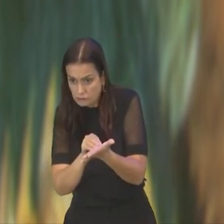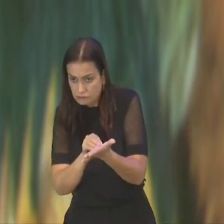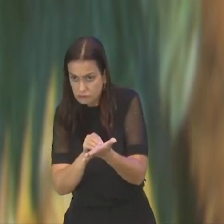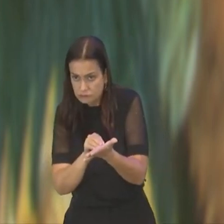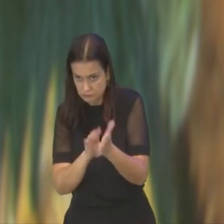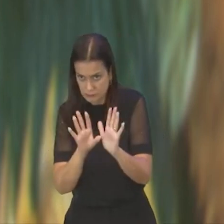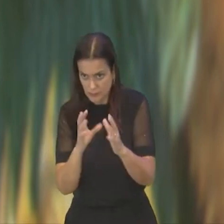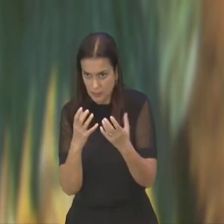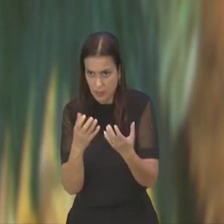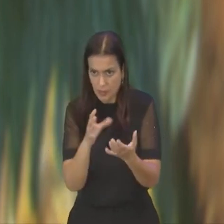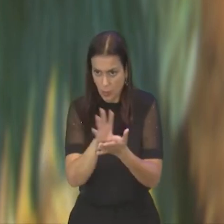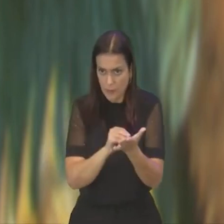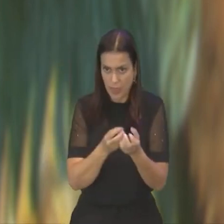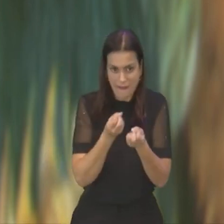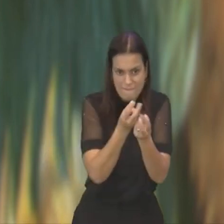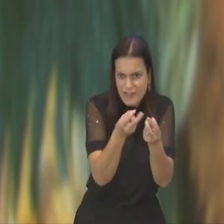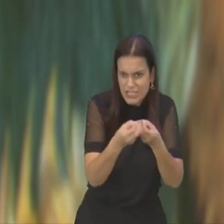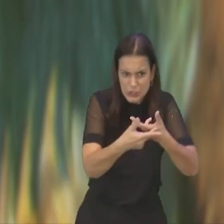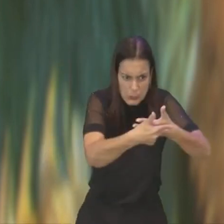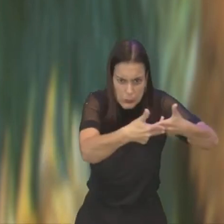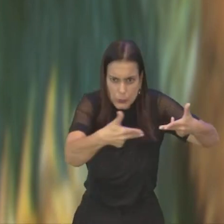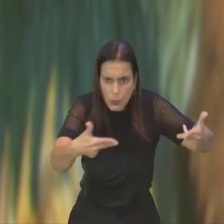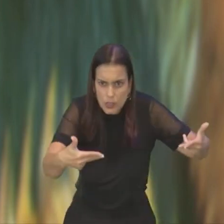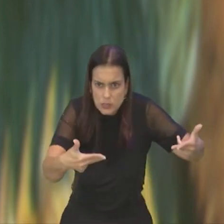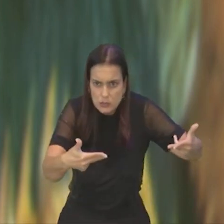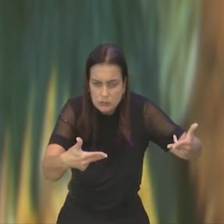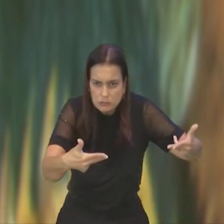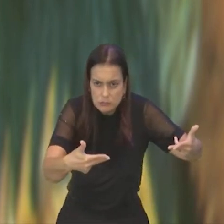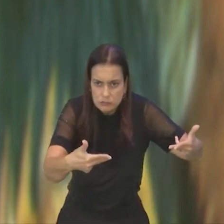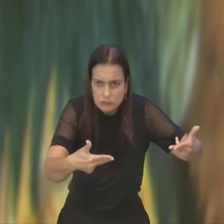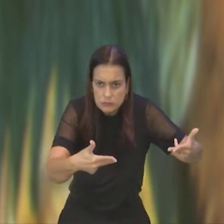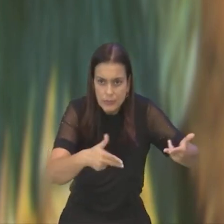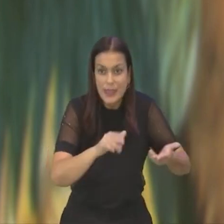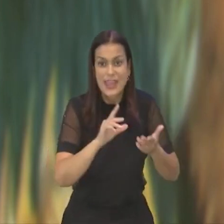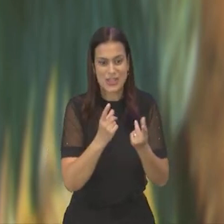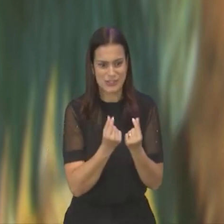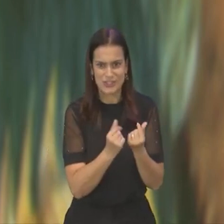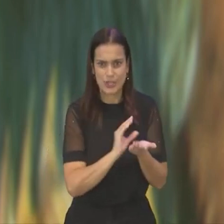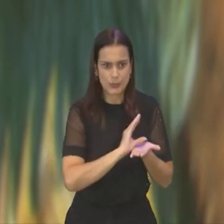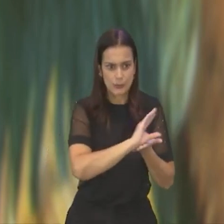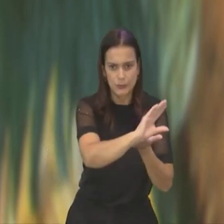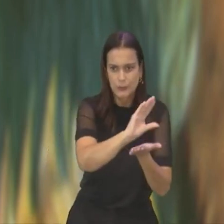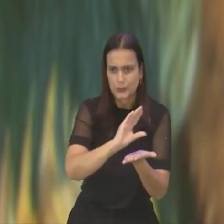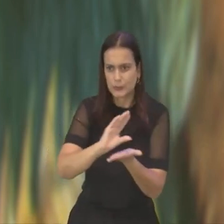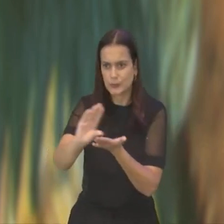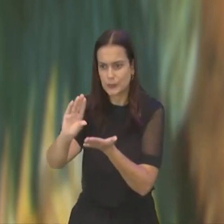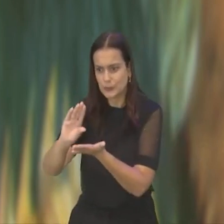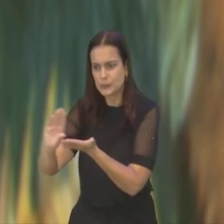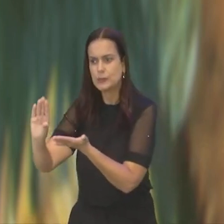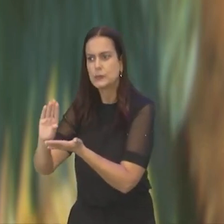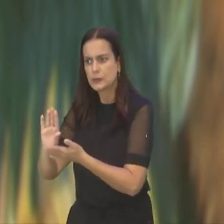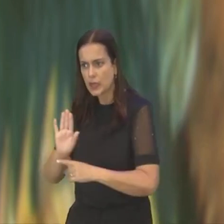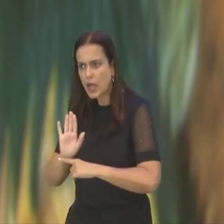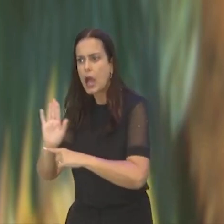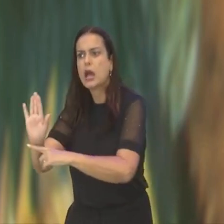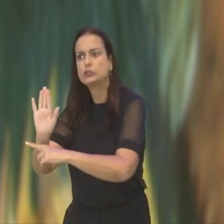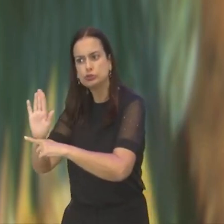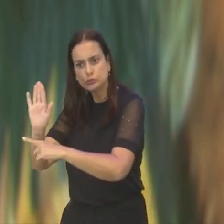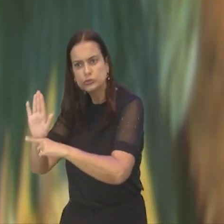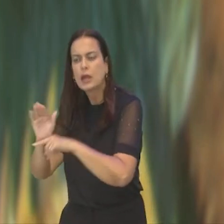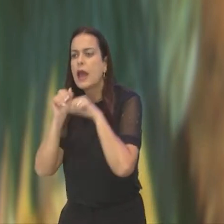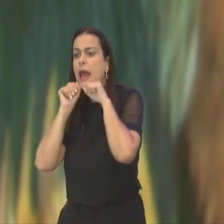Vendiam as suas propriedades e bens, distribuindo o produto entre todos,